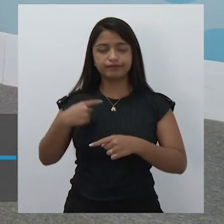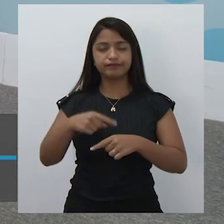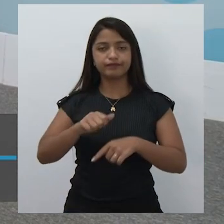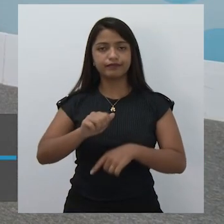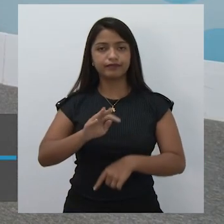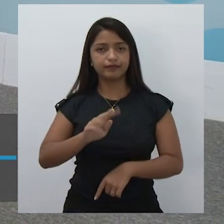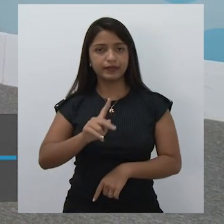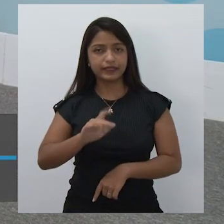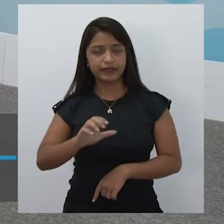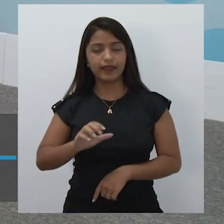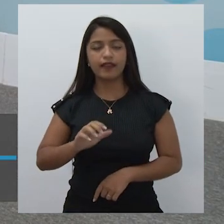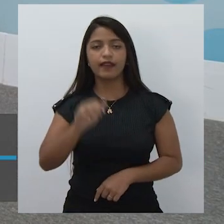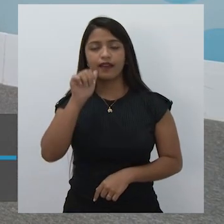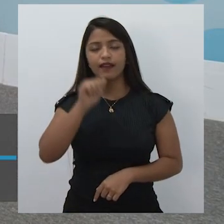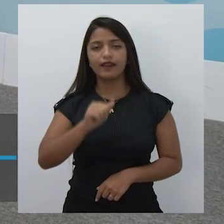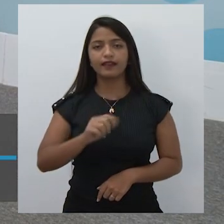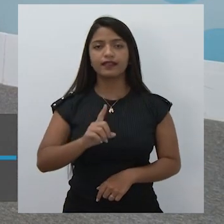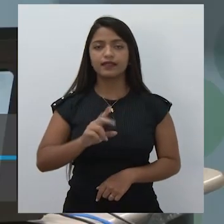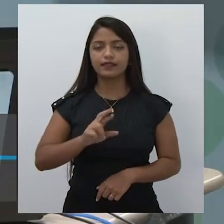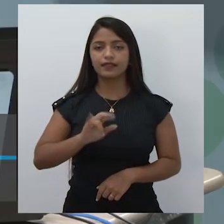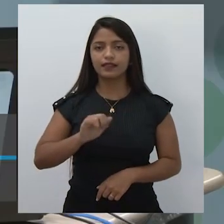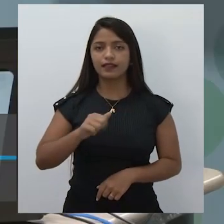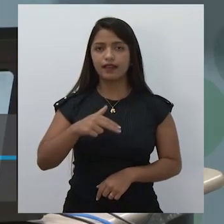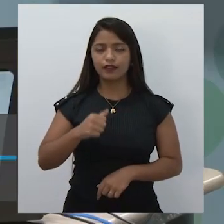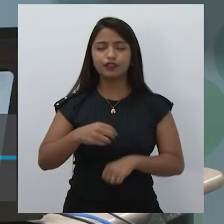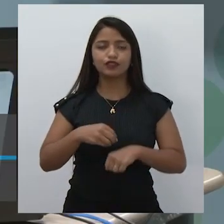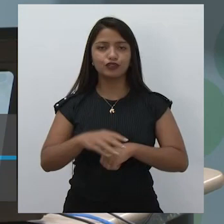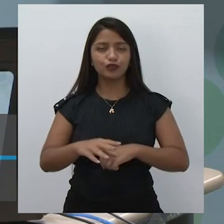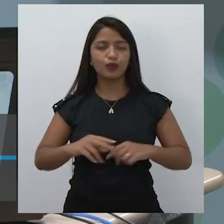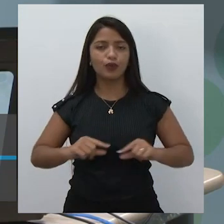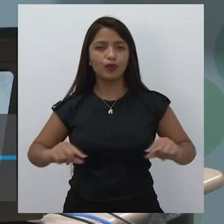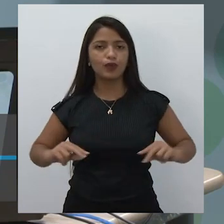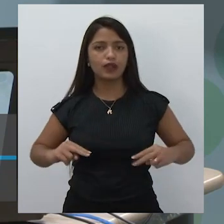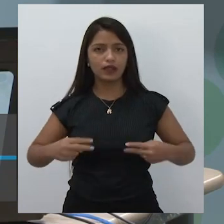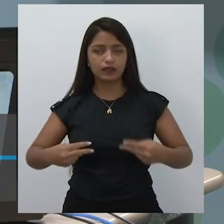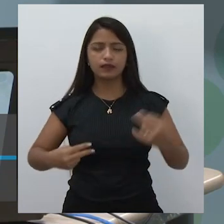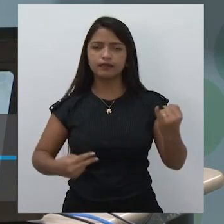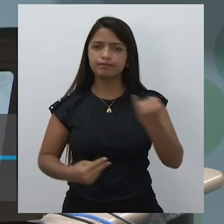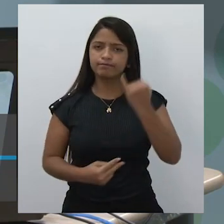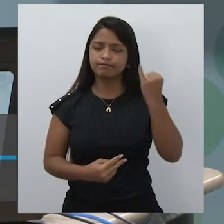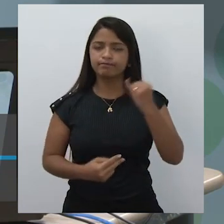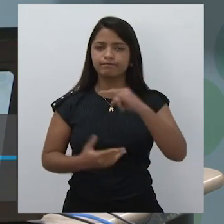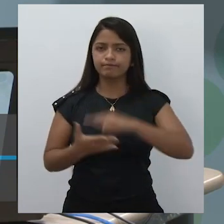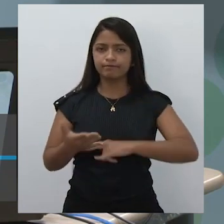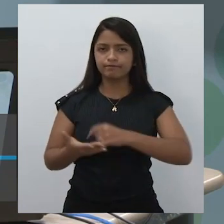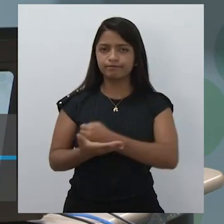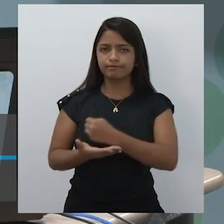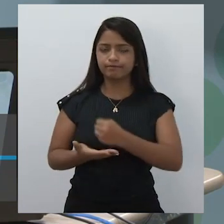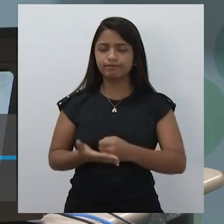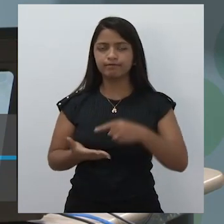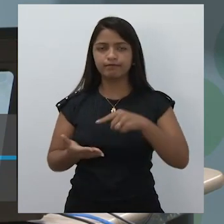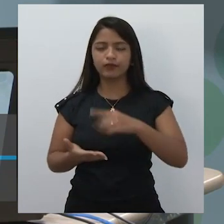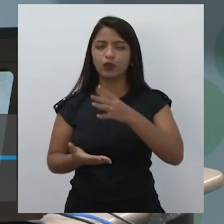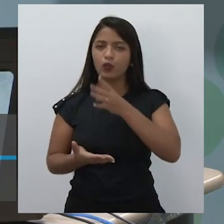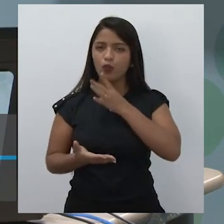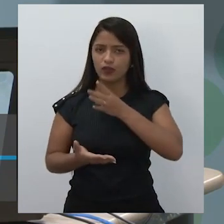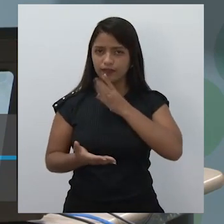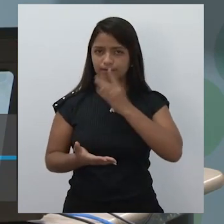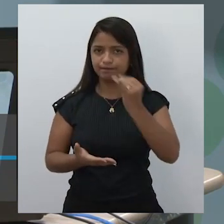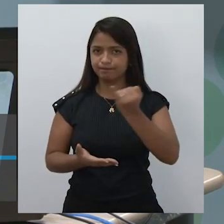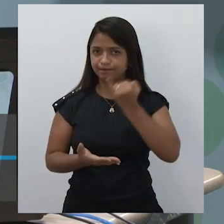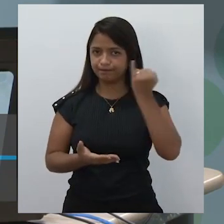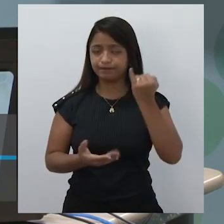a Adriana indicou os links, né, eu acho super importante que a gente conheça esses documentos, porque somente conhecendo